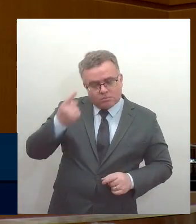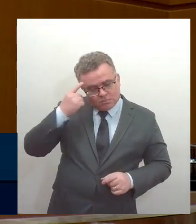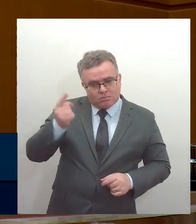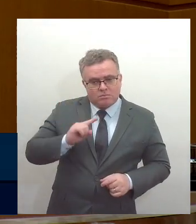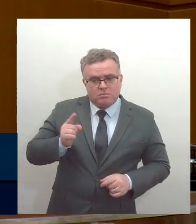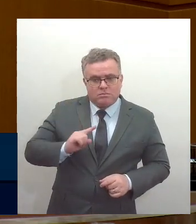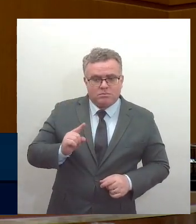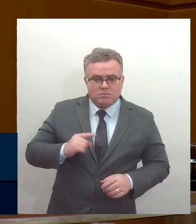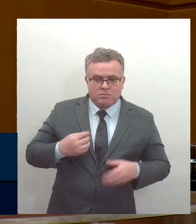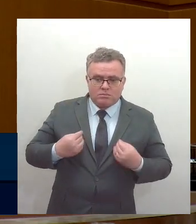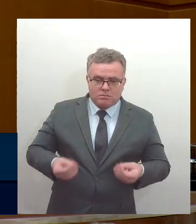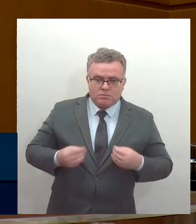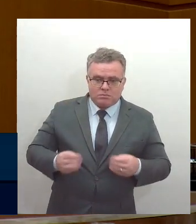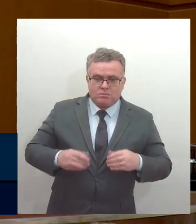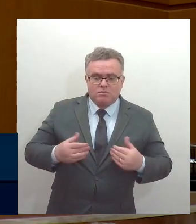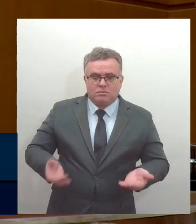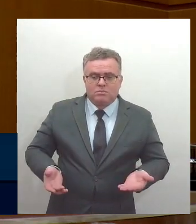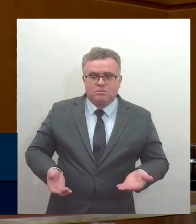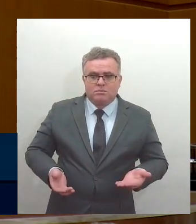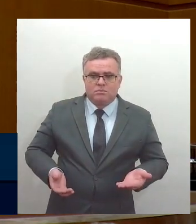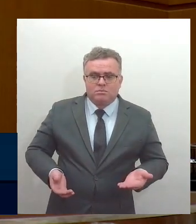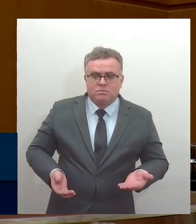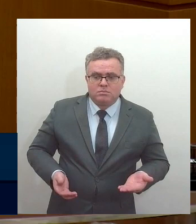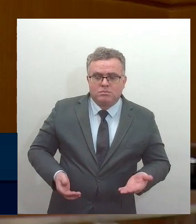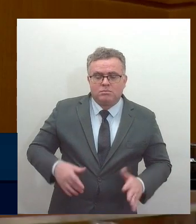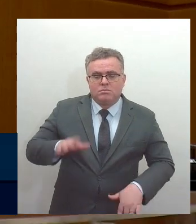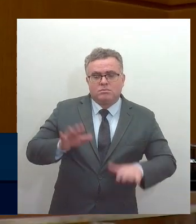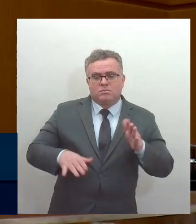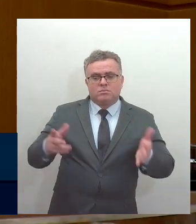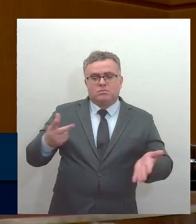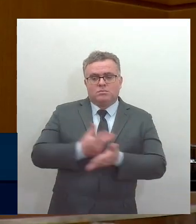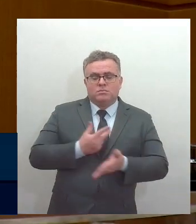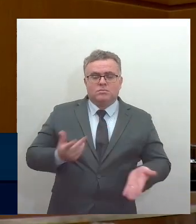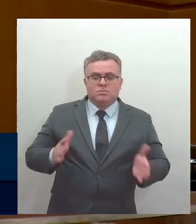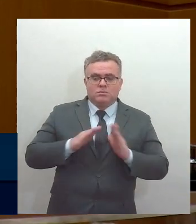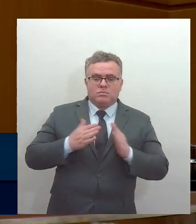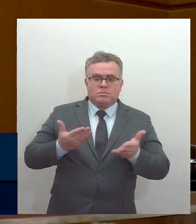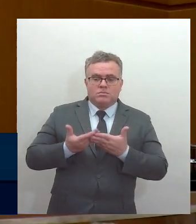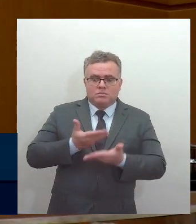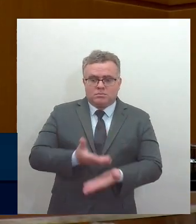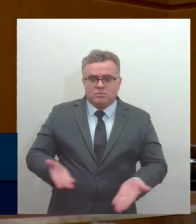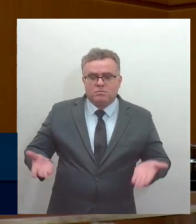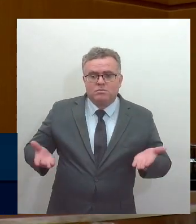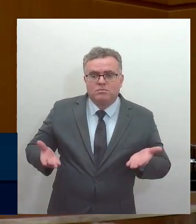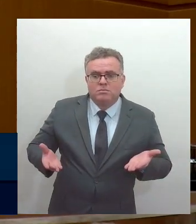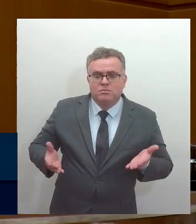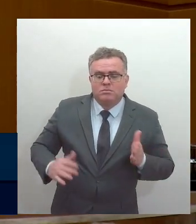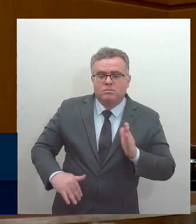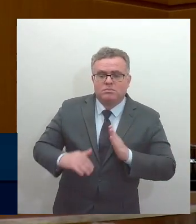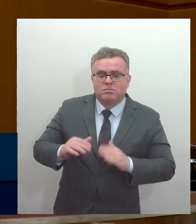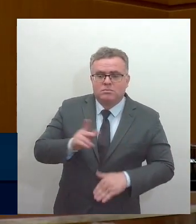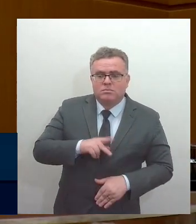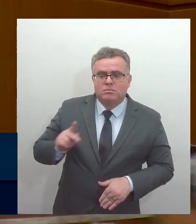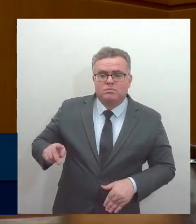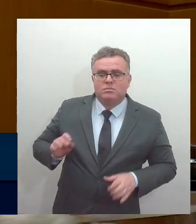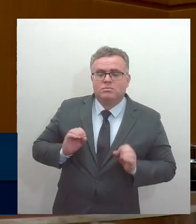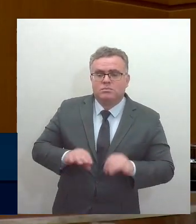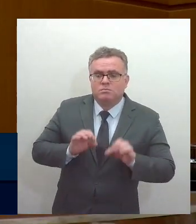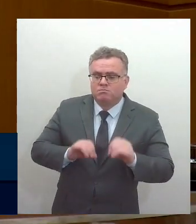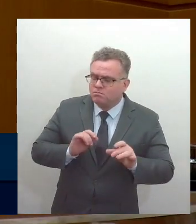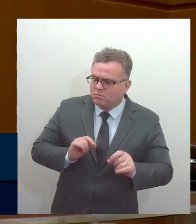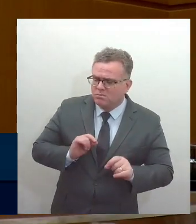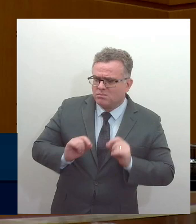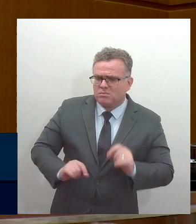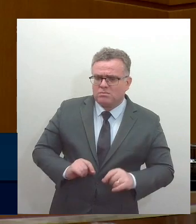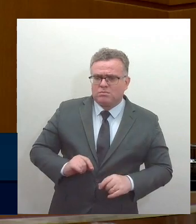vezes acontece até na escola, de um profissional de educação daquele ali, pecar numa fala, de dizer